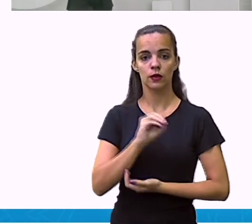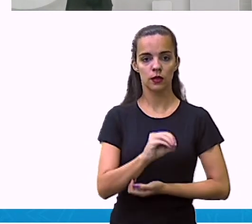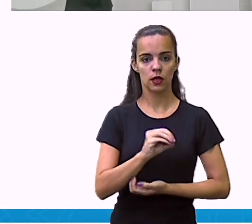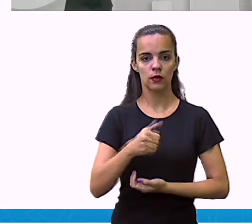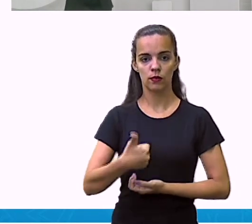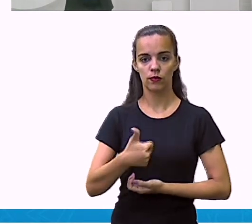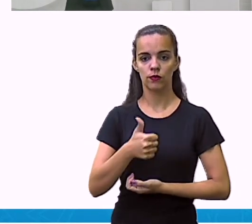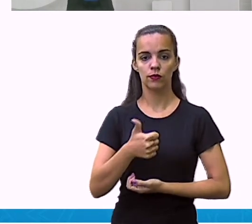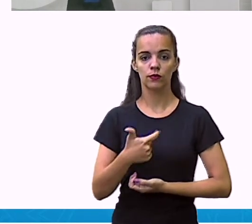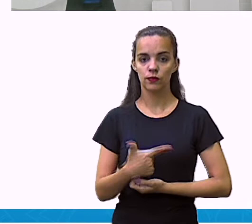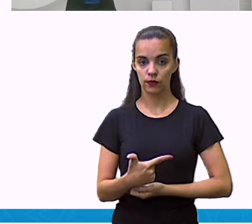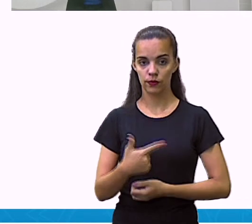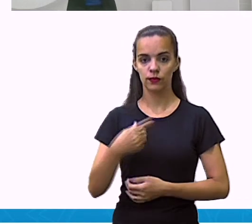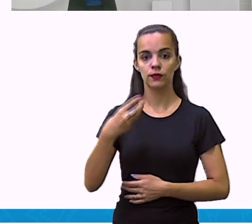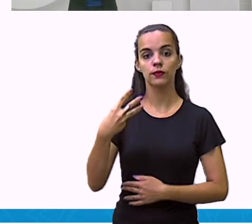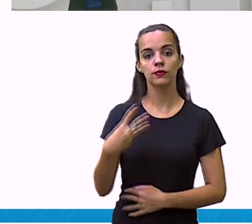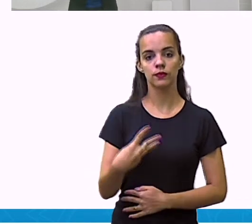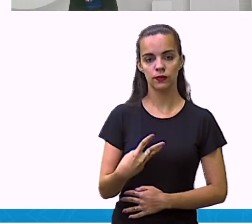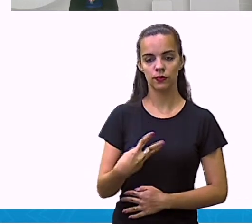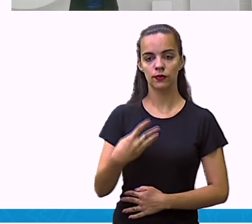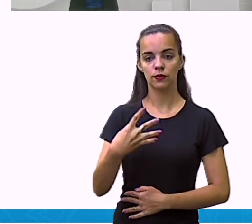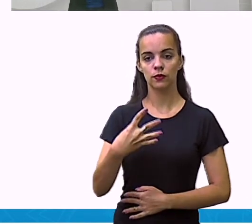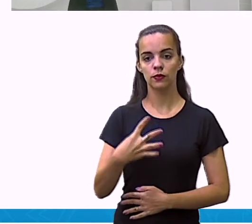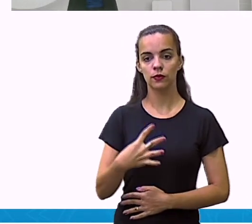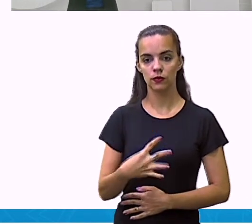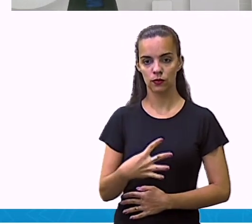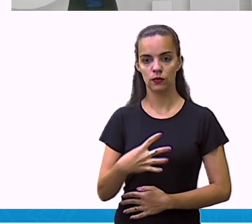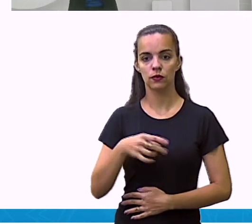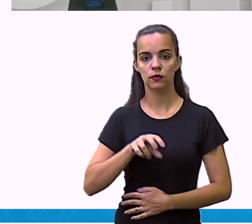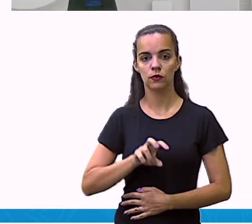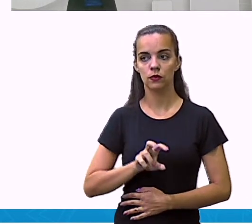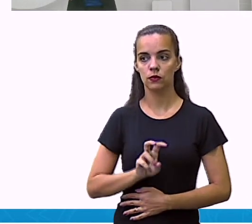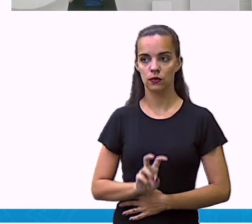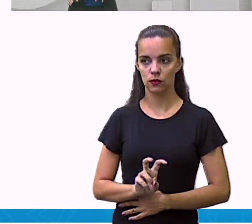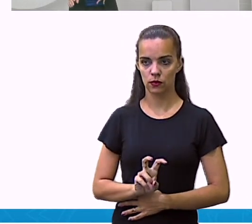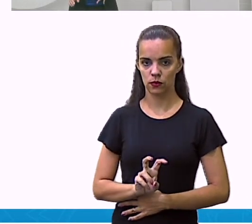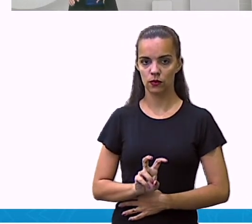0, 1, 2, 3,